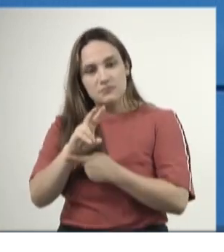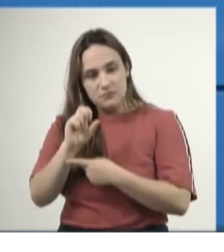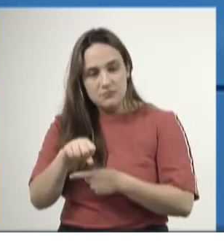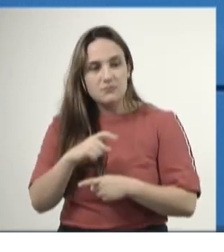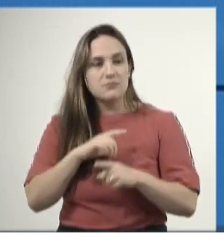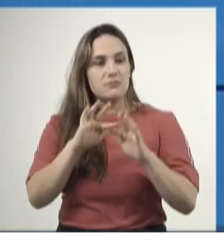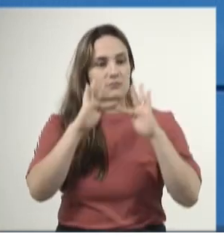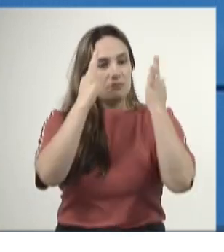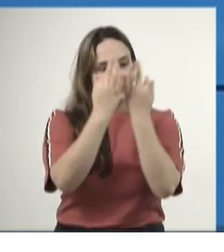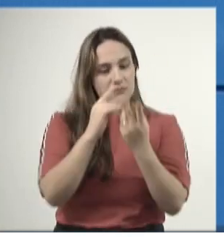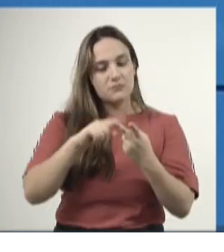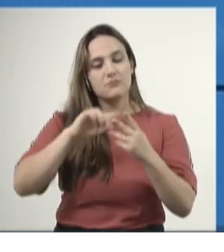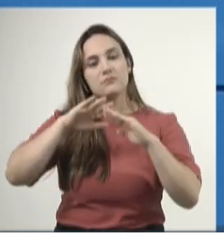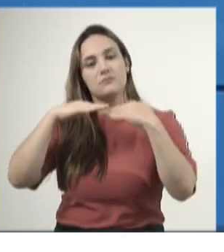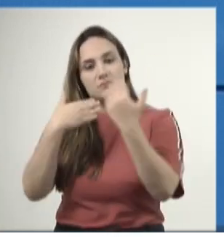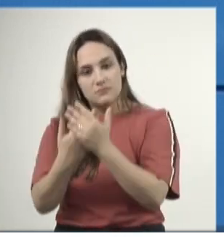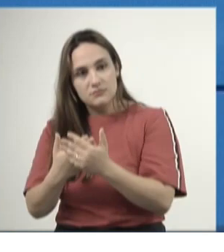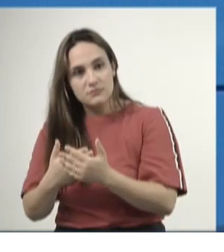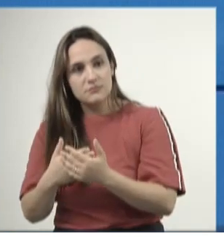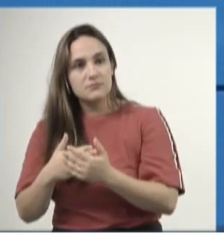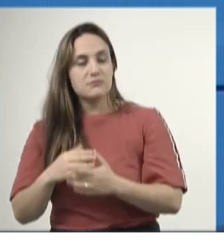família, escola,